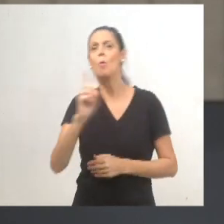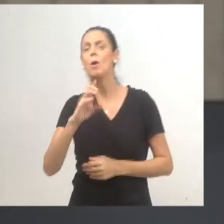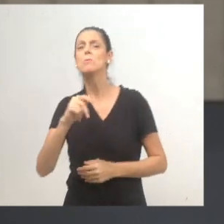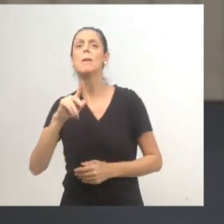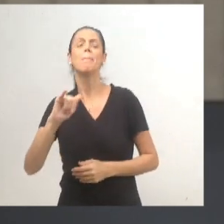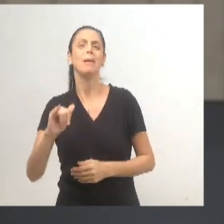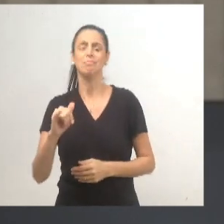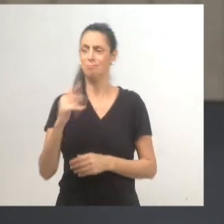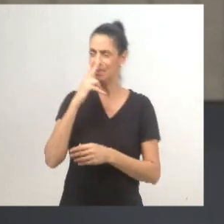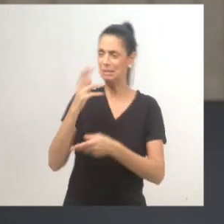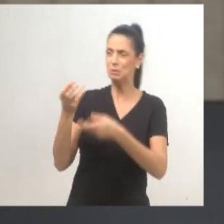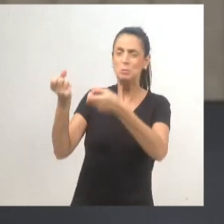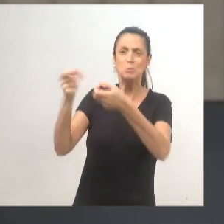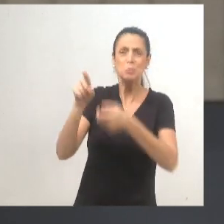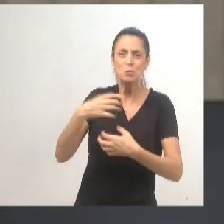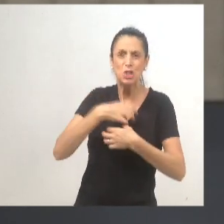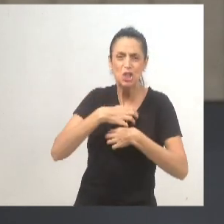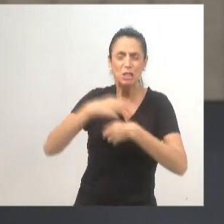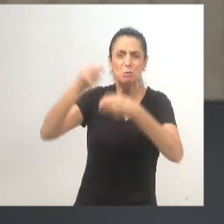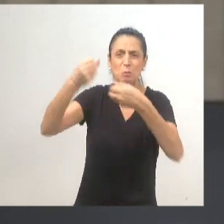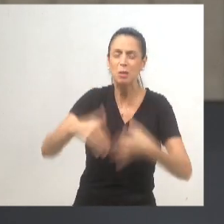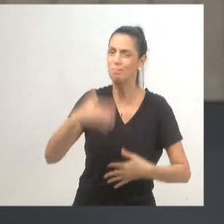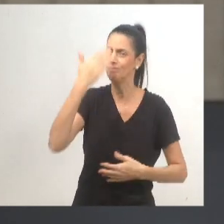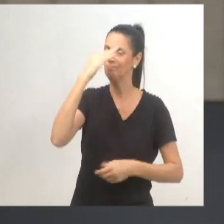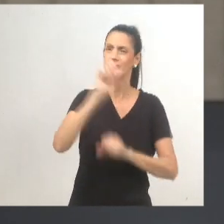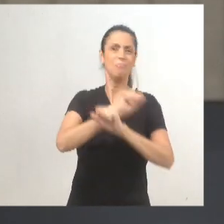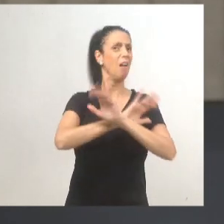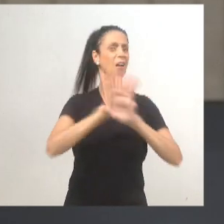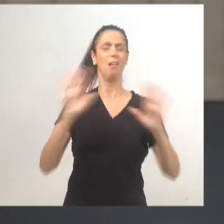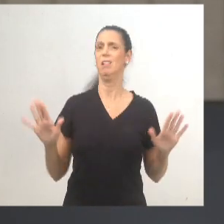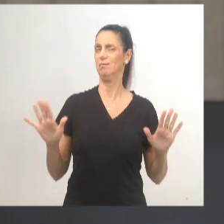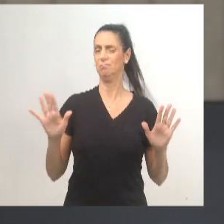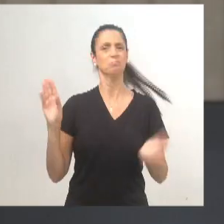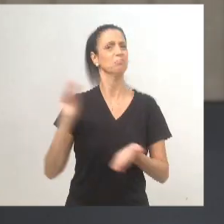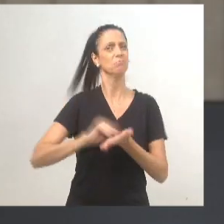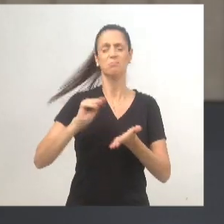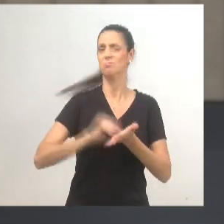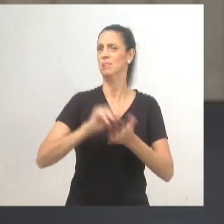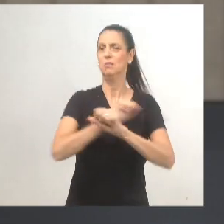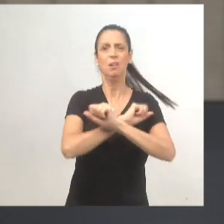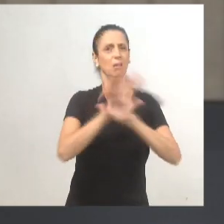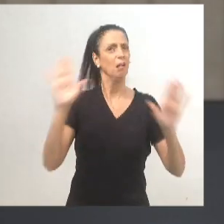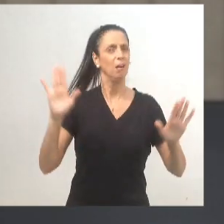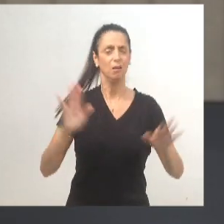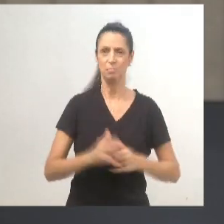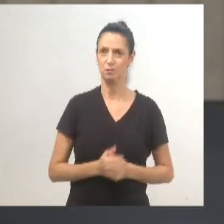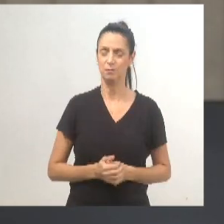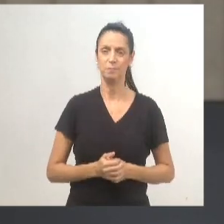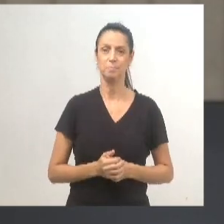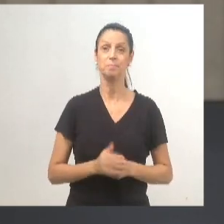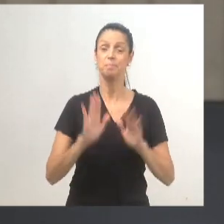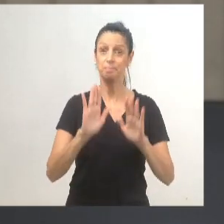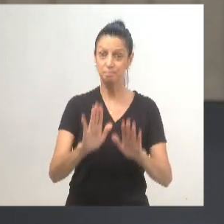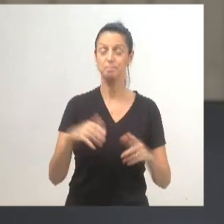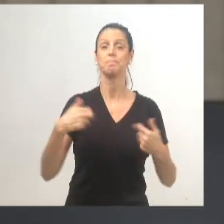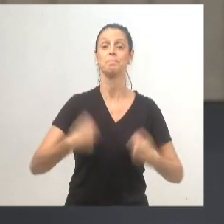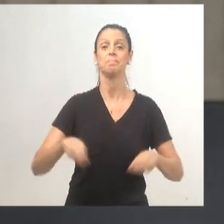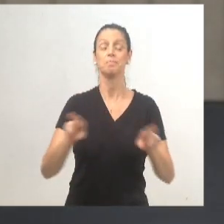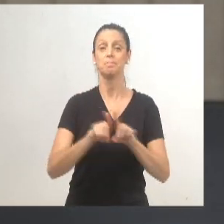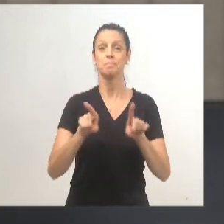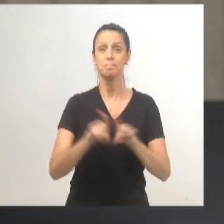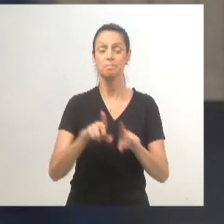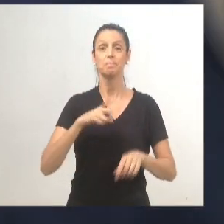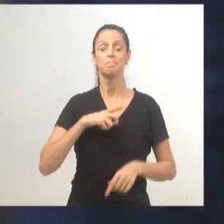muito claro na fala de Vossa Excelência nesse dia. Outra questão também que eu acredito que é preciso também ter uma